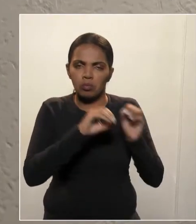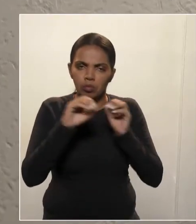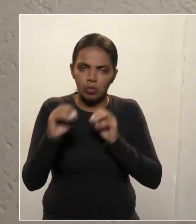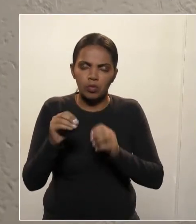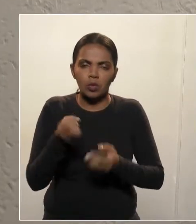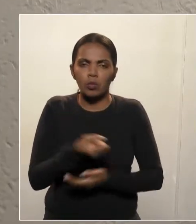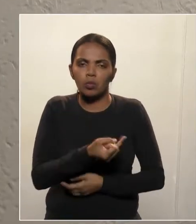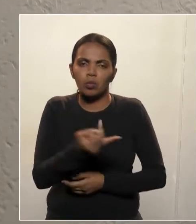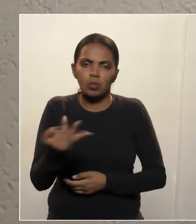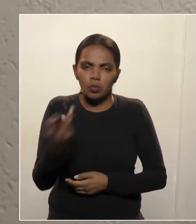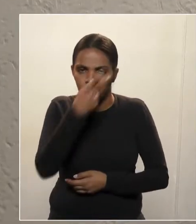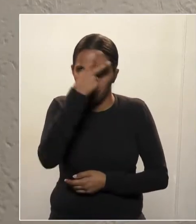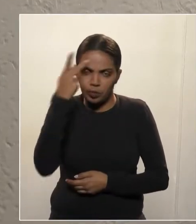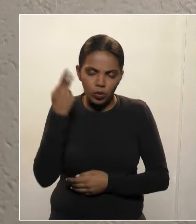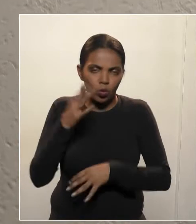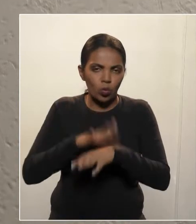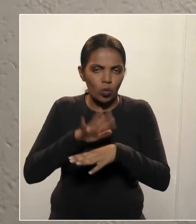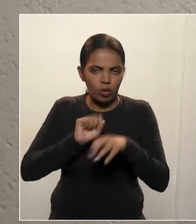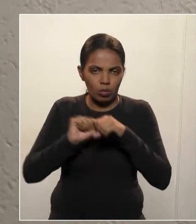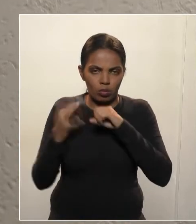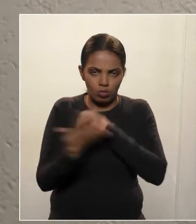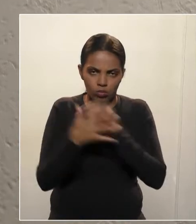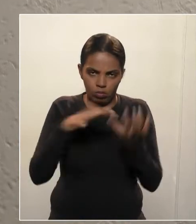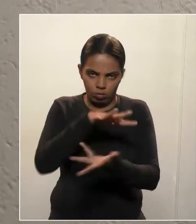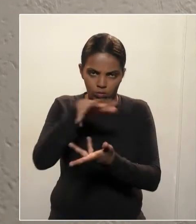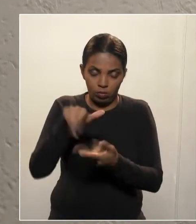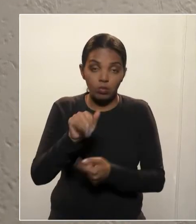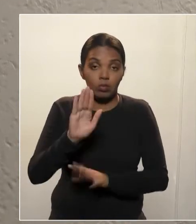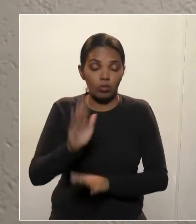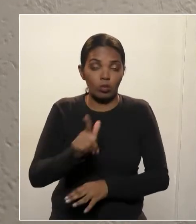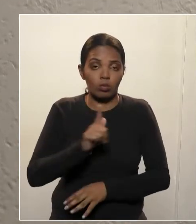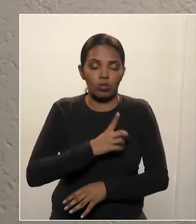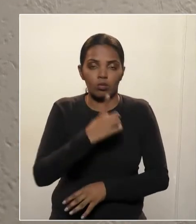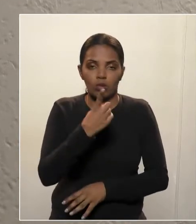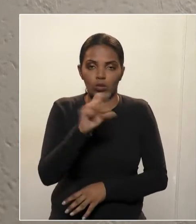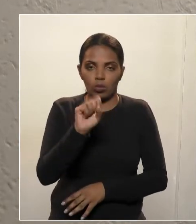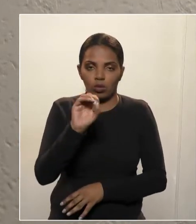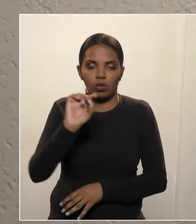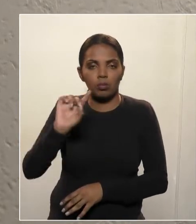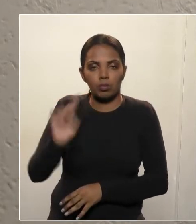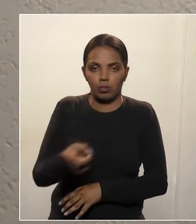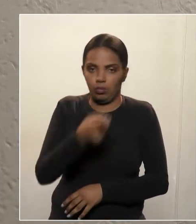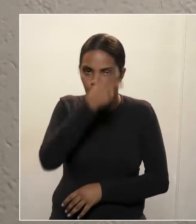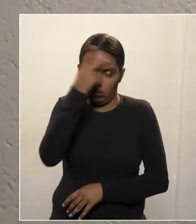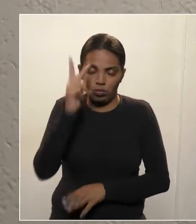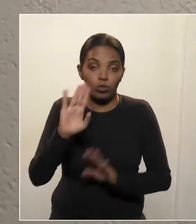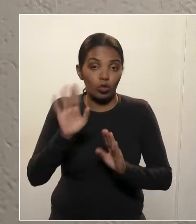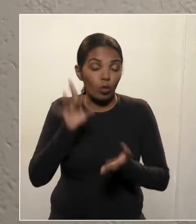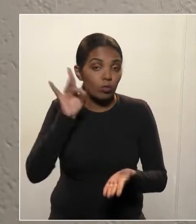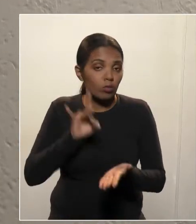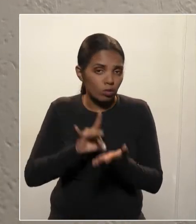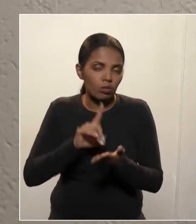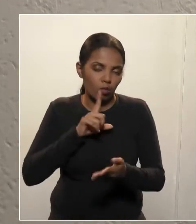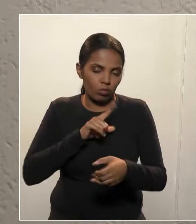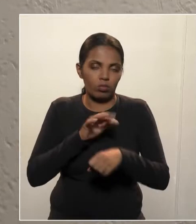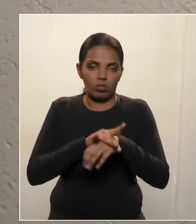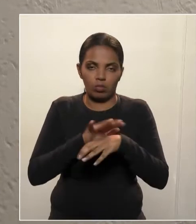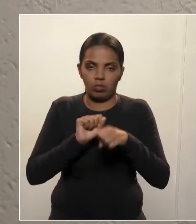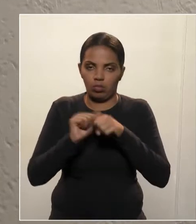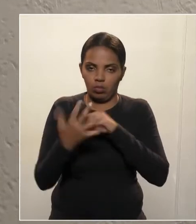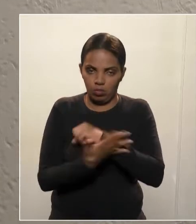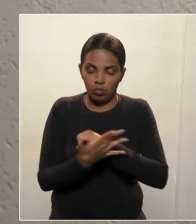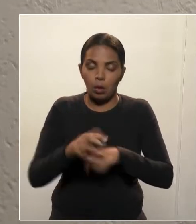atualização do número de contaminados pelo coronavírus no mundo, já são 180 mil casos confirmados e mais